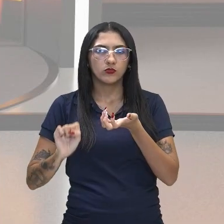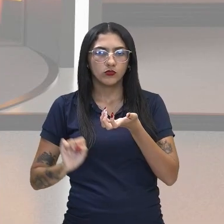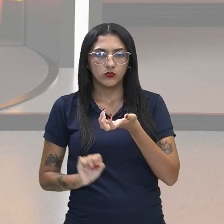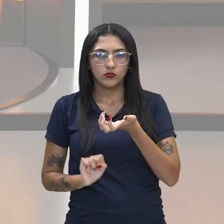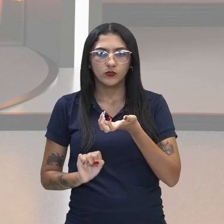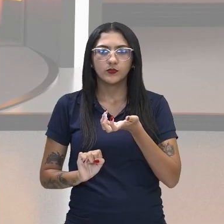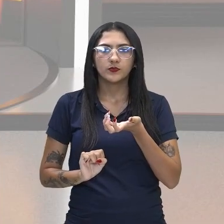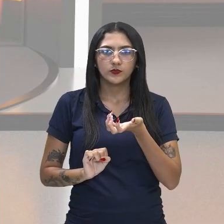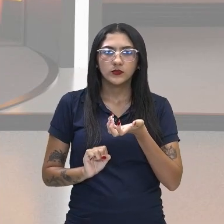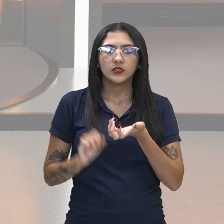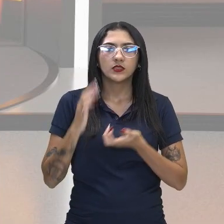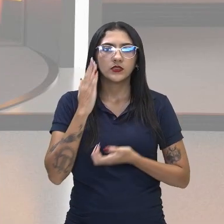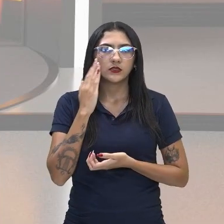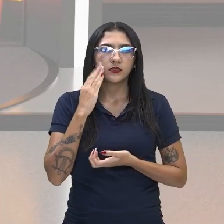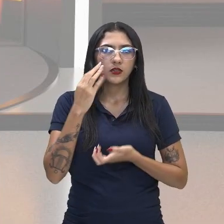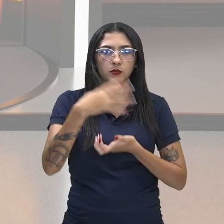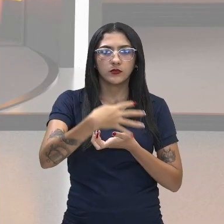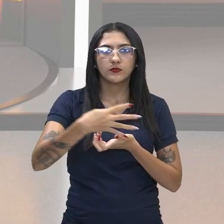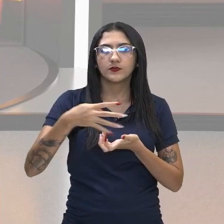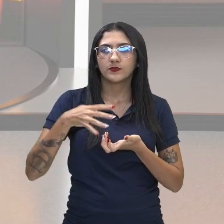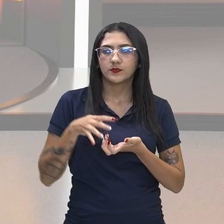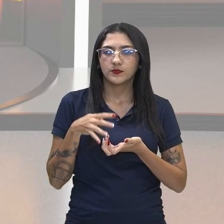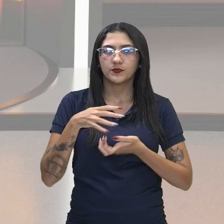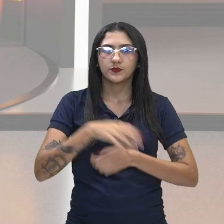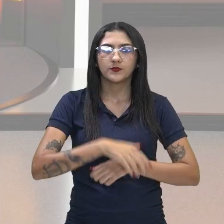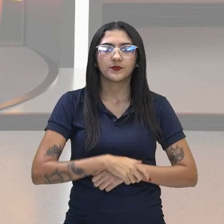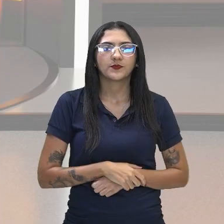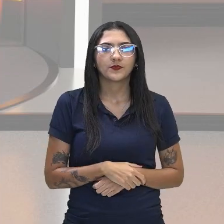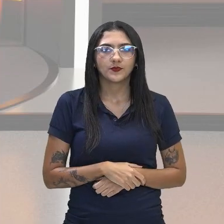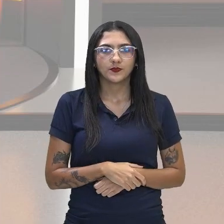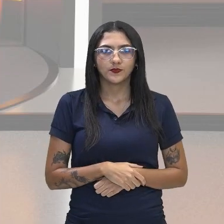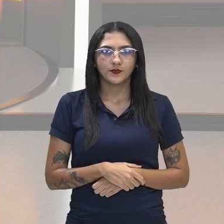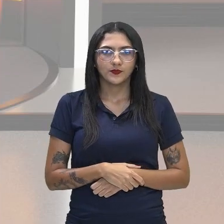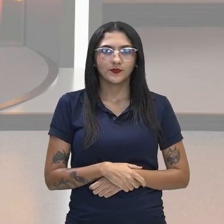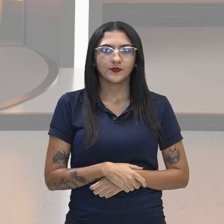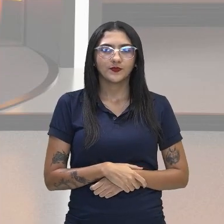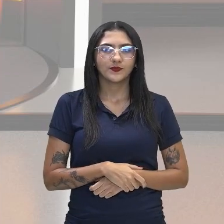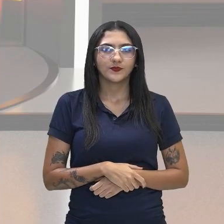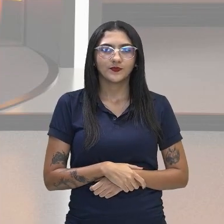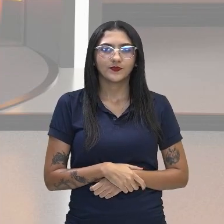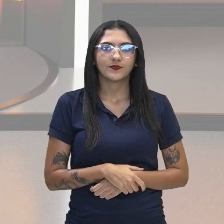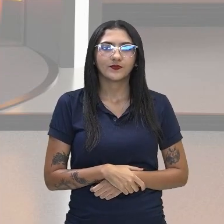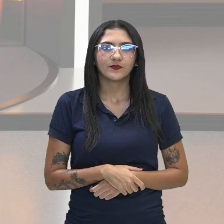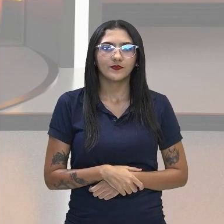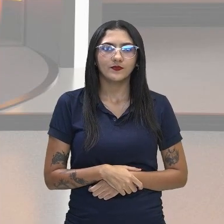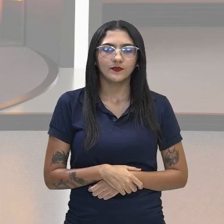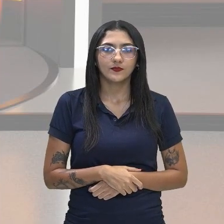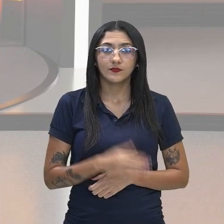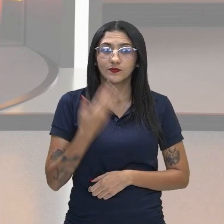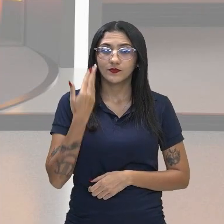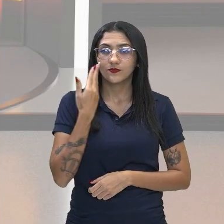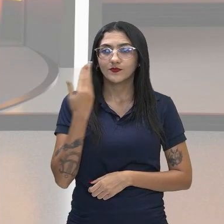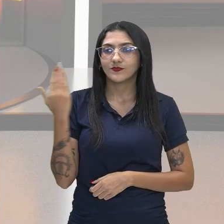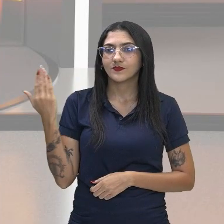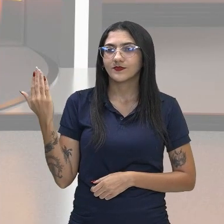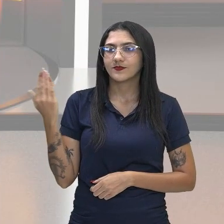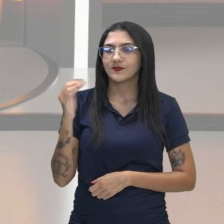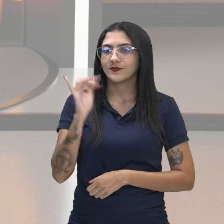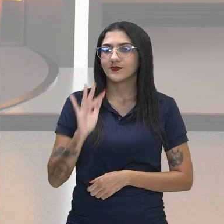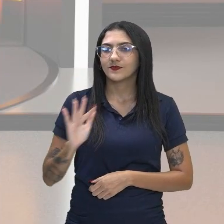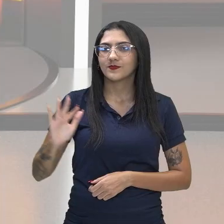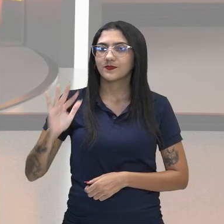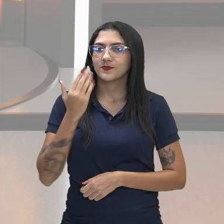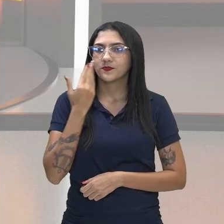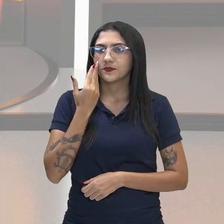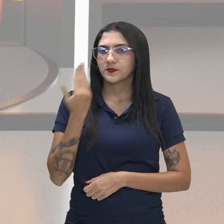sul, meridional ou austral, tá bom? Então, vamos observar agora a imagem, e aqui a gente tem, olha,